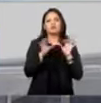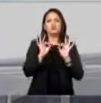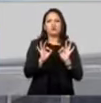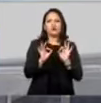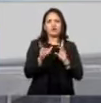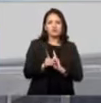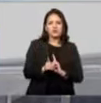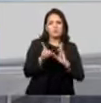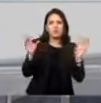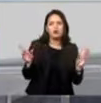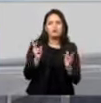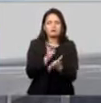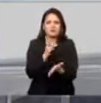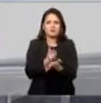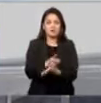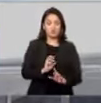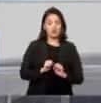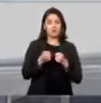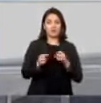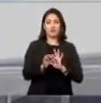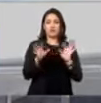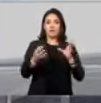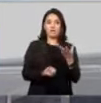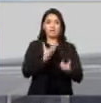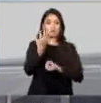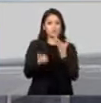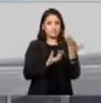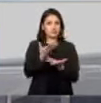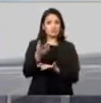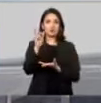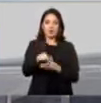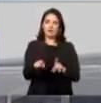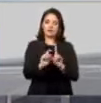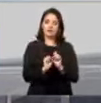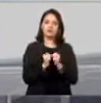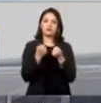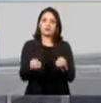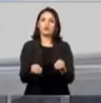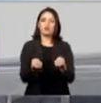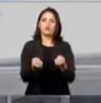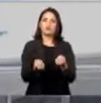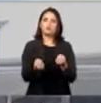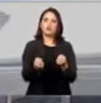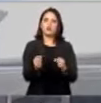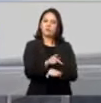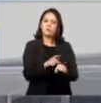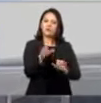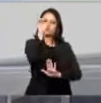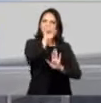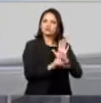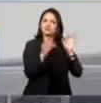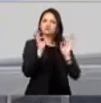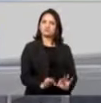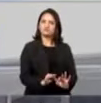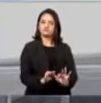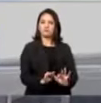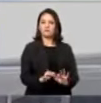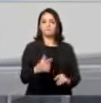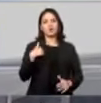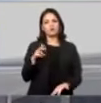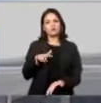democracia, defender a liberdade de expressão é, acima de tudo, defender o Estado de Direito. Estou aqui hoje como presidente